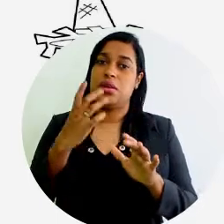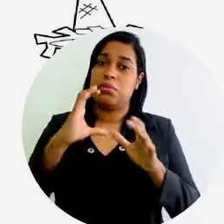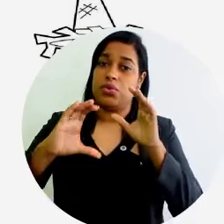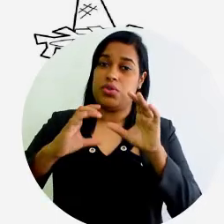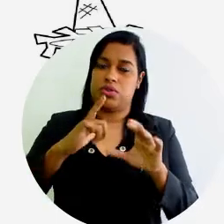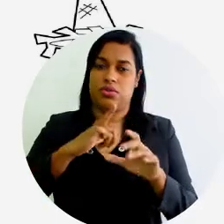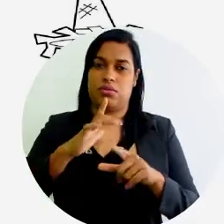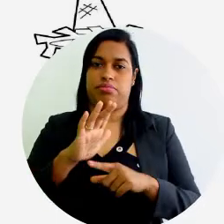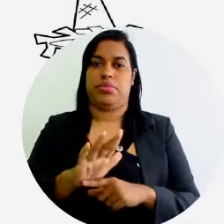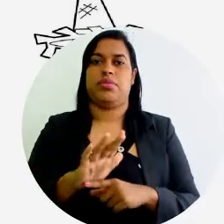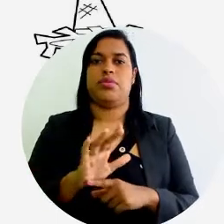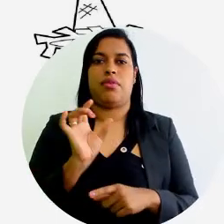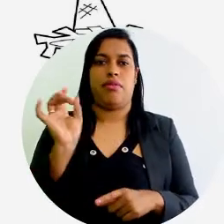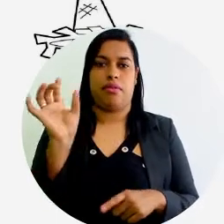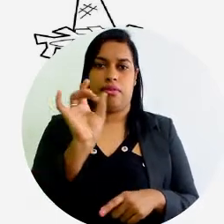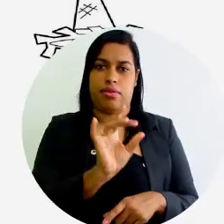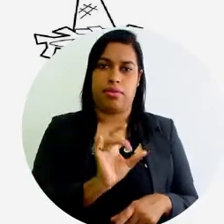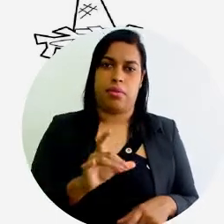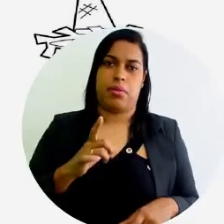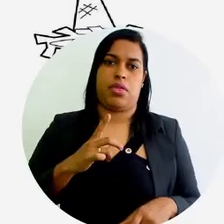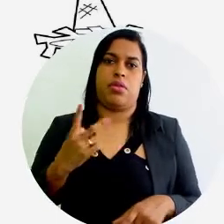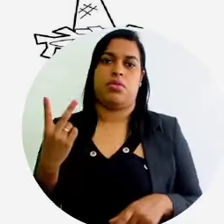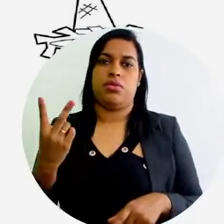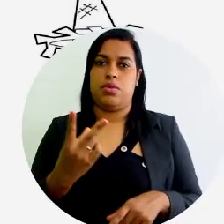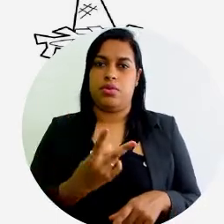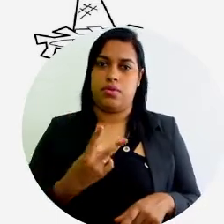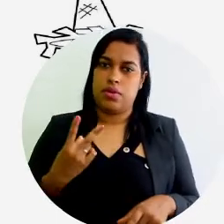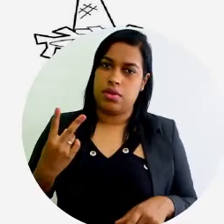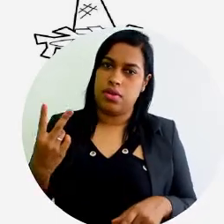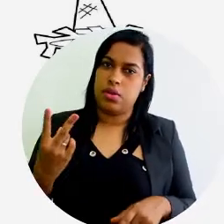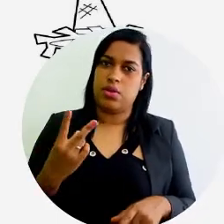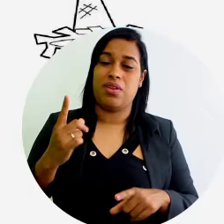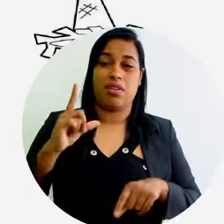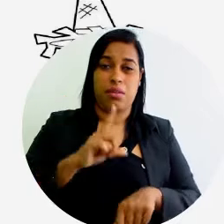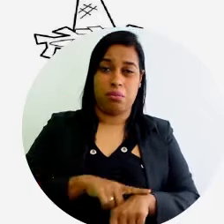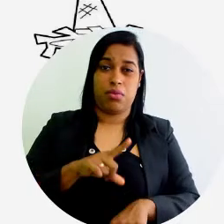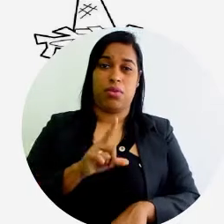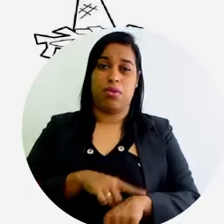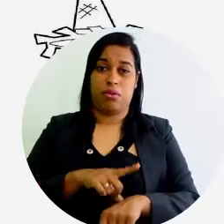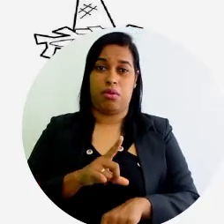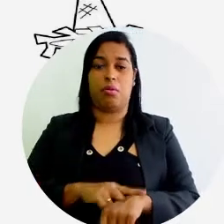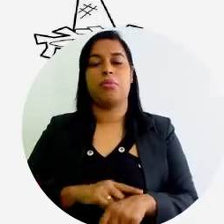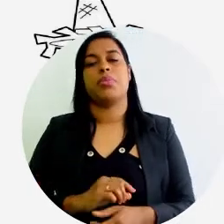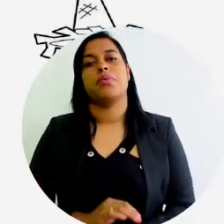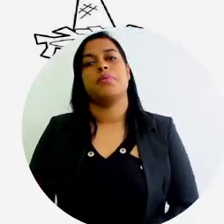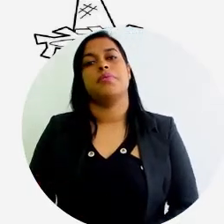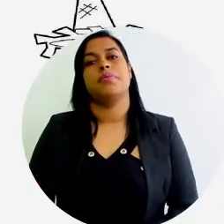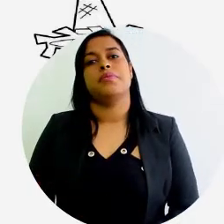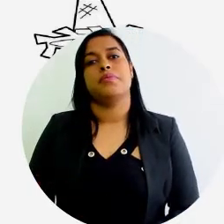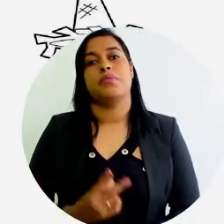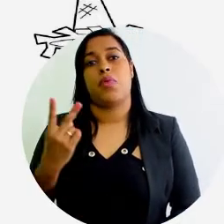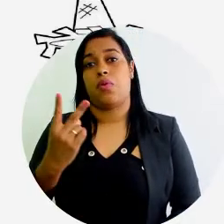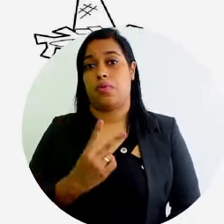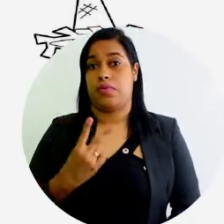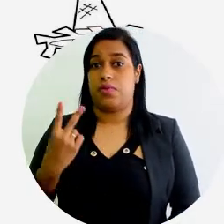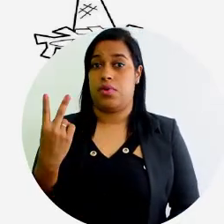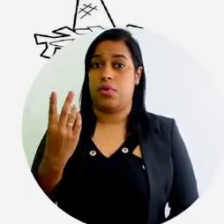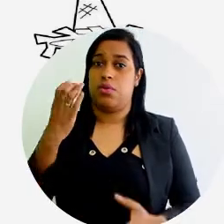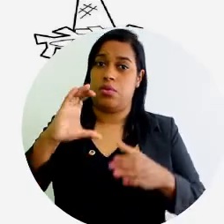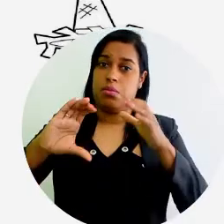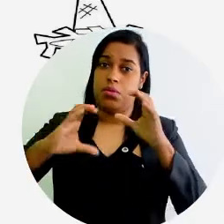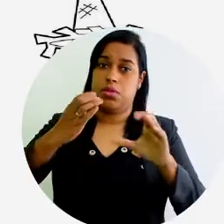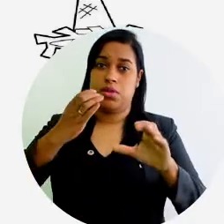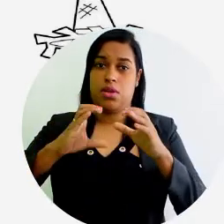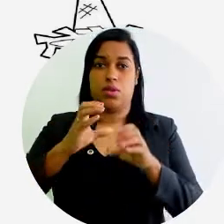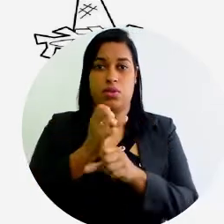que estão presentes. Cada uma tem o seu valor, tem o seu tempo de duração, tem o valor musical